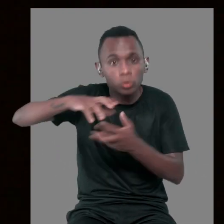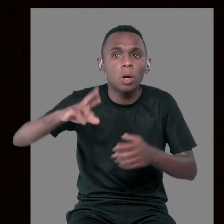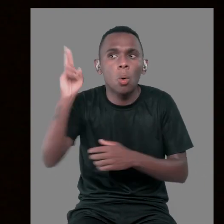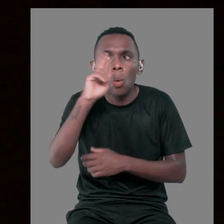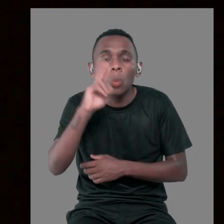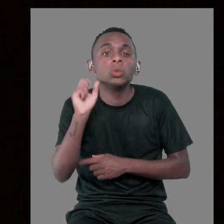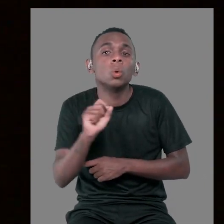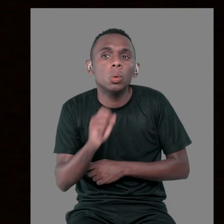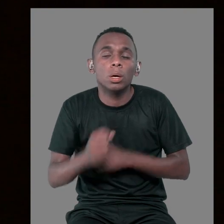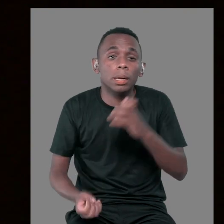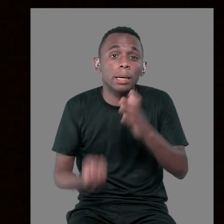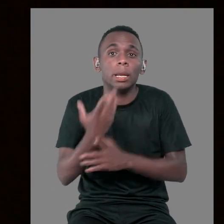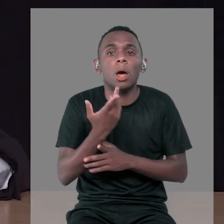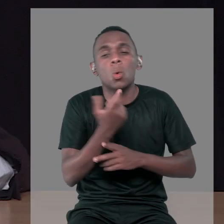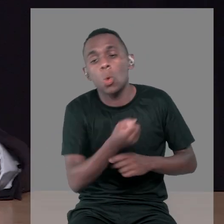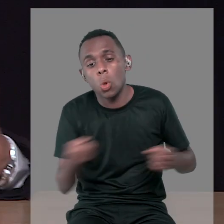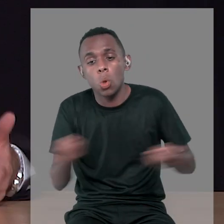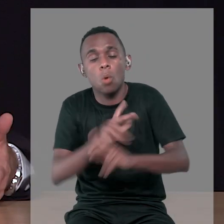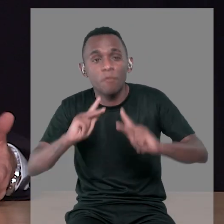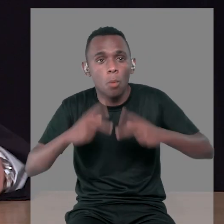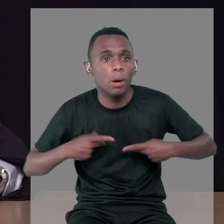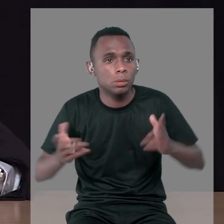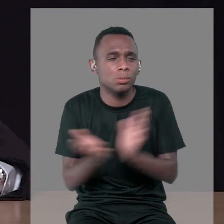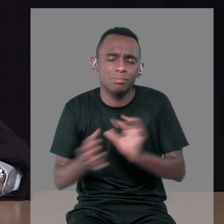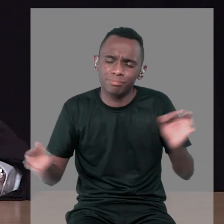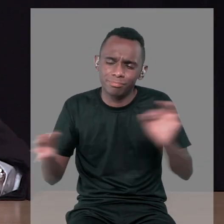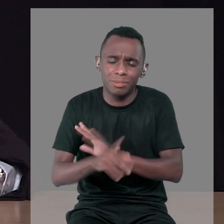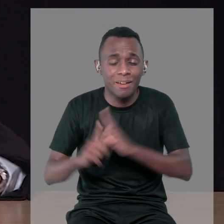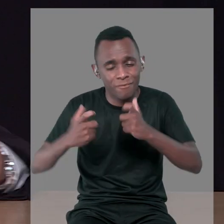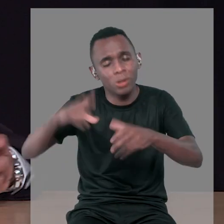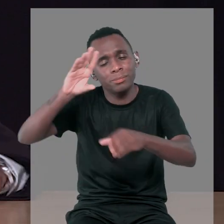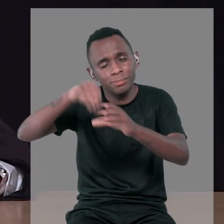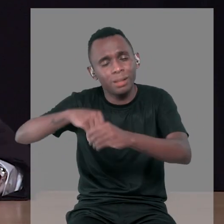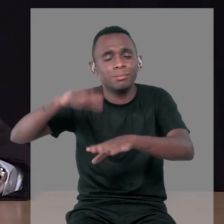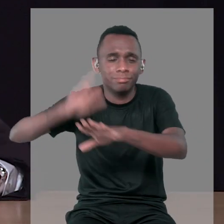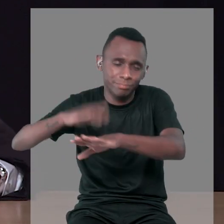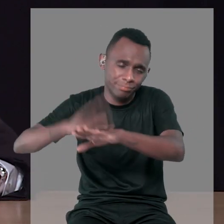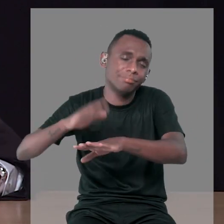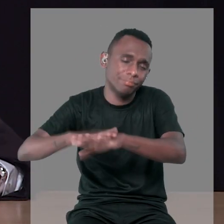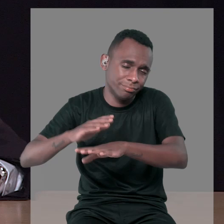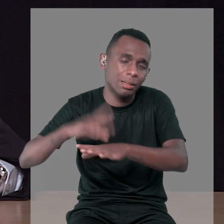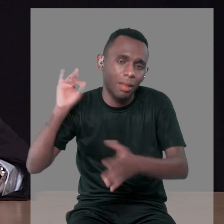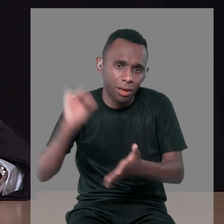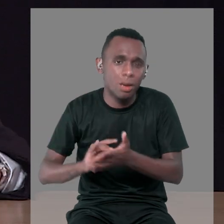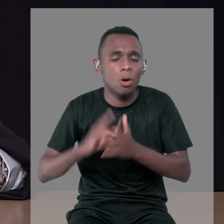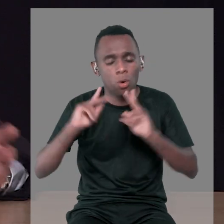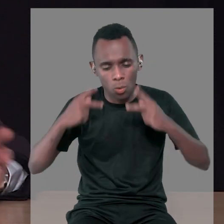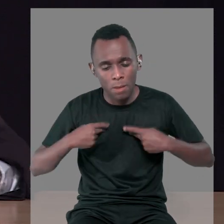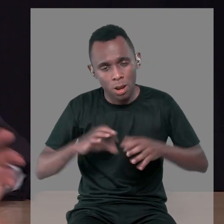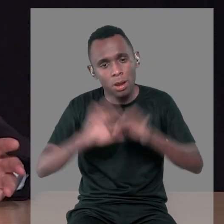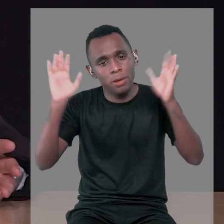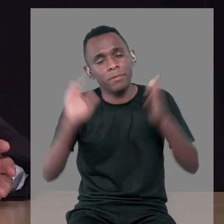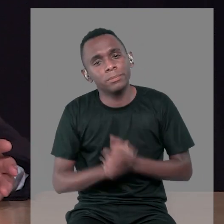humano, terminou muito mais em violência do que na construção de um ser humano livre. Assim, teve o